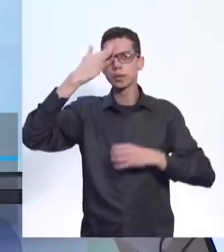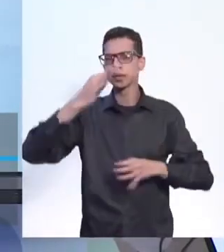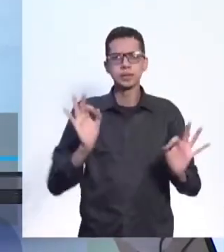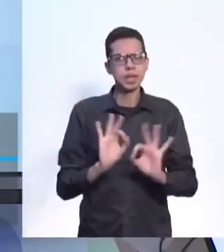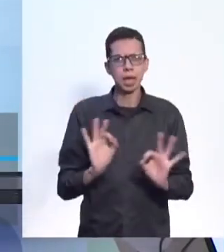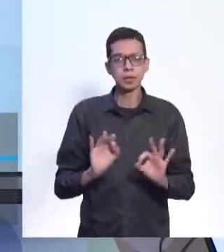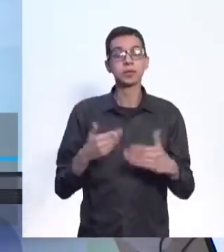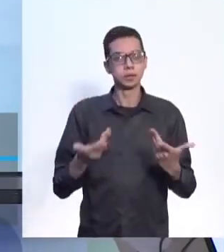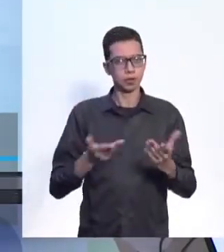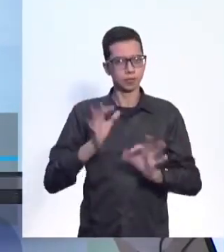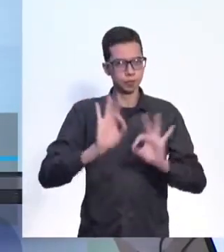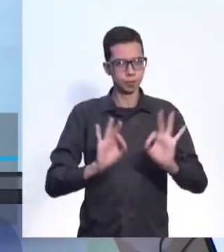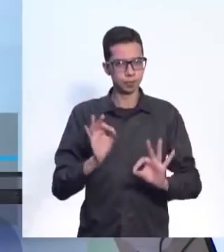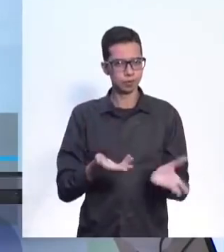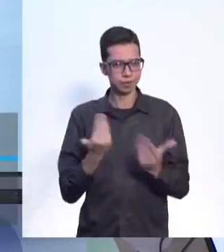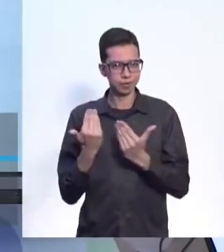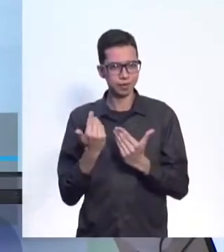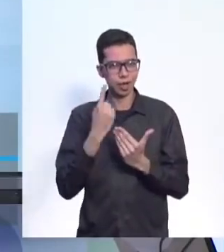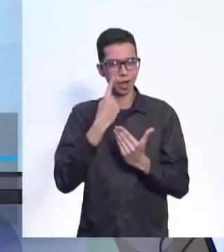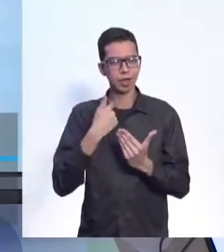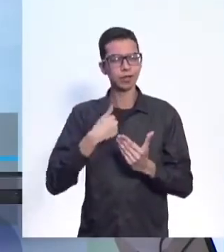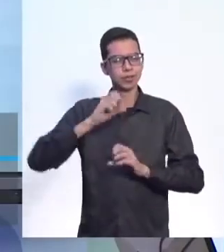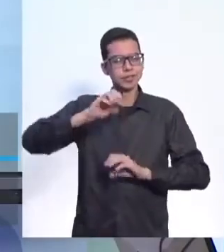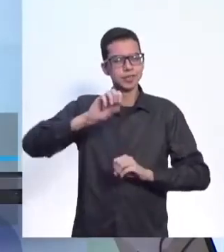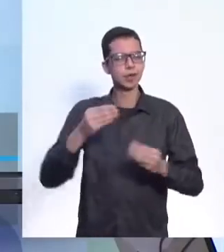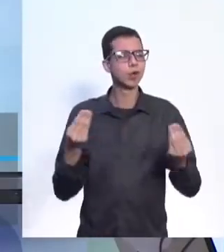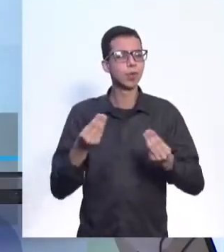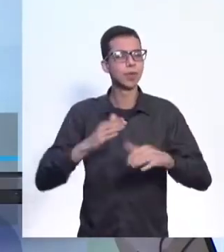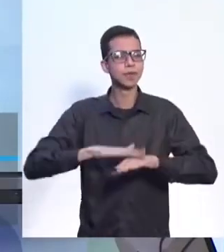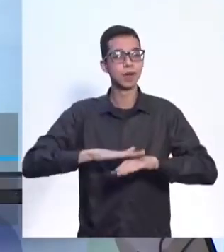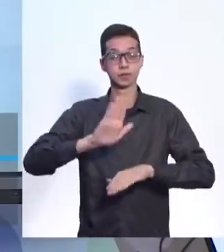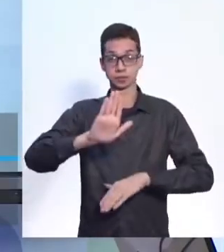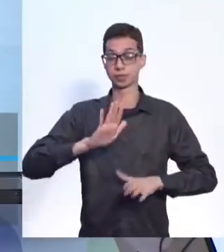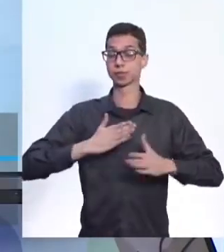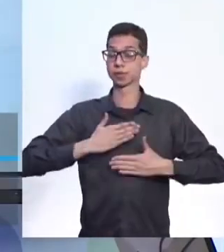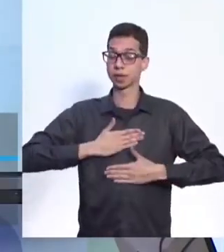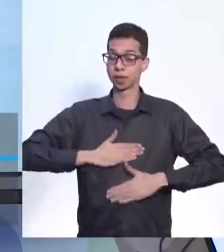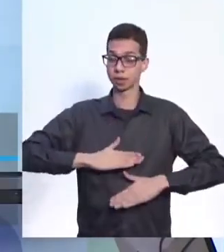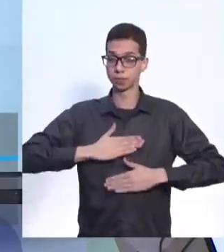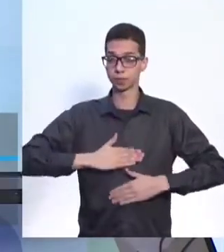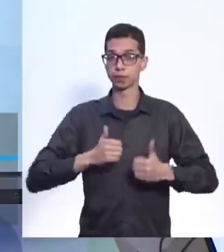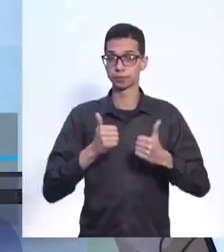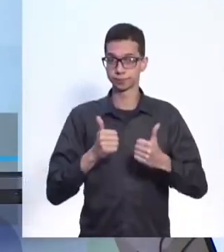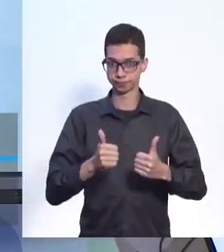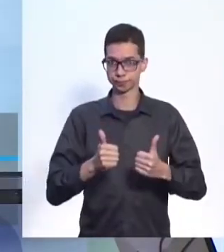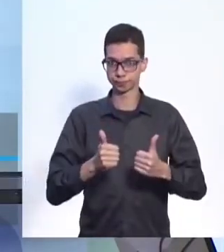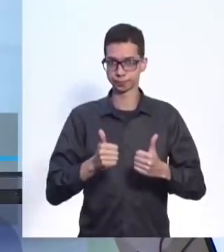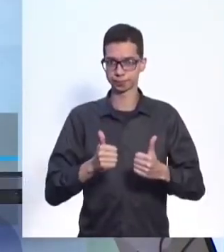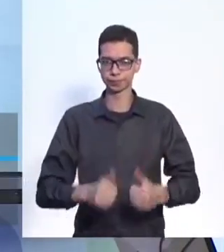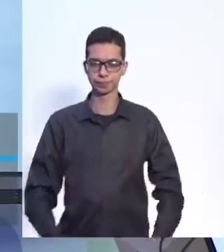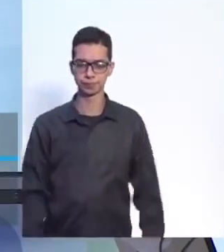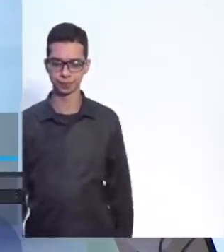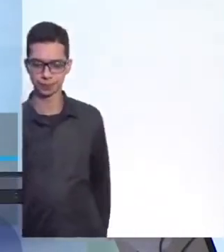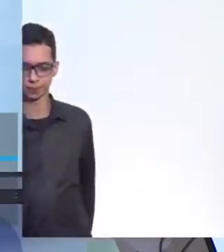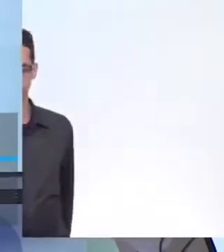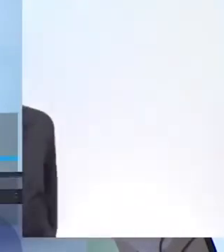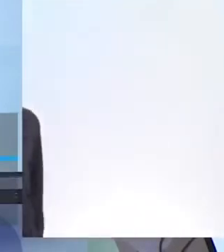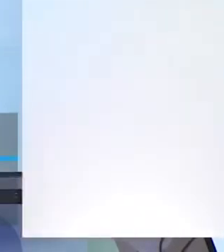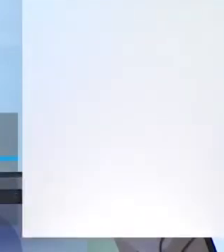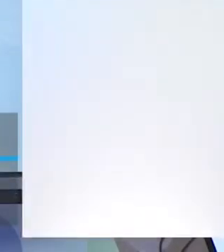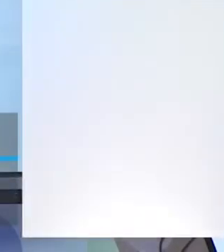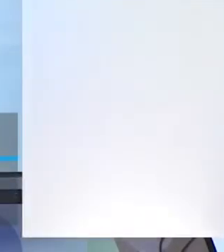esses anagramas? Eu vou te ensinar como faz isso. Com calma, ok? Muito bem. A própria